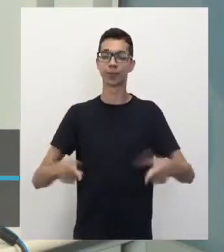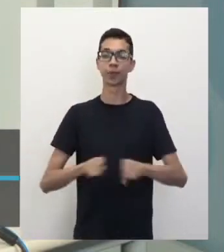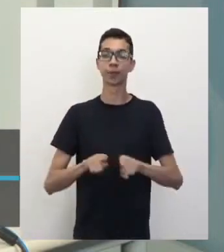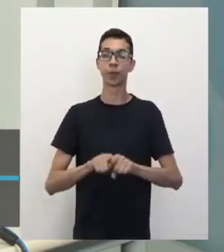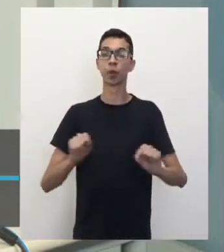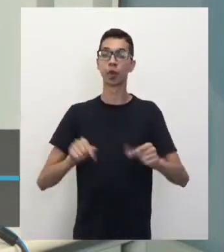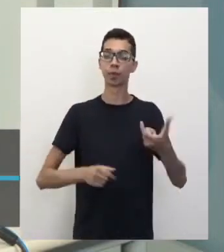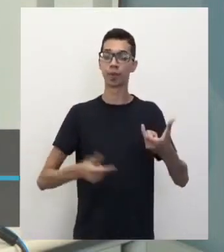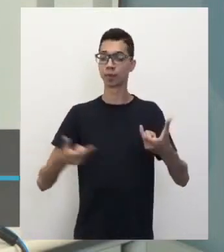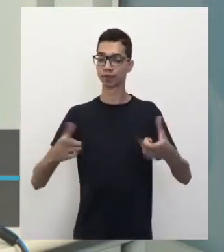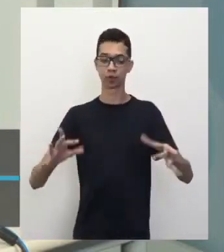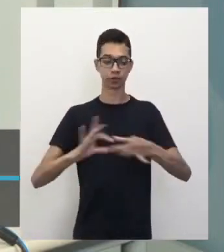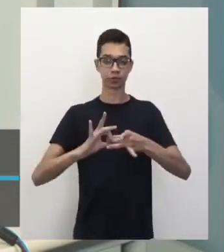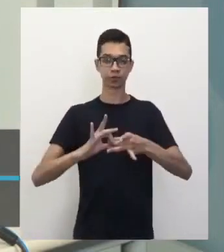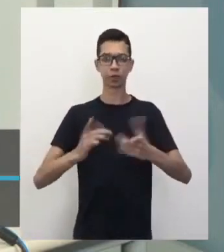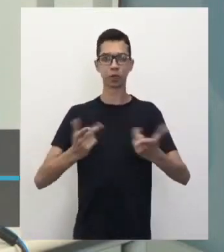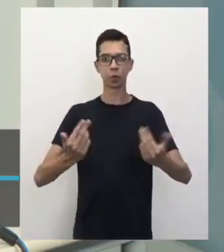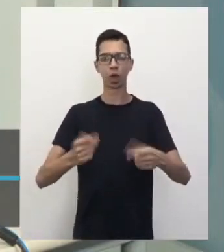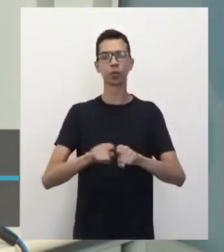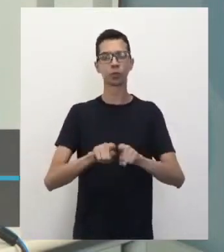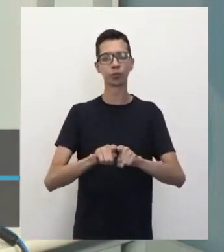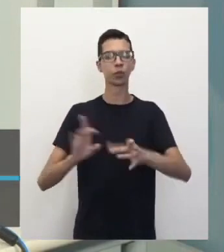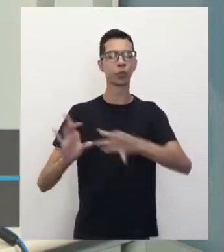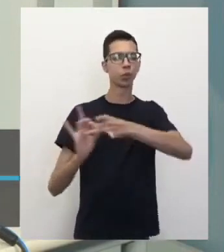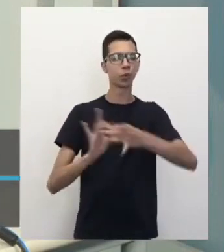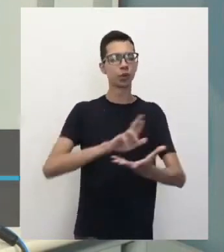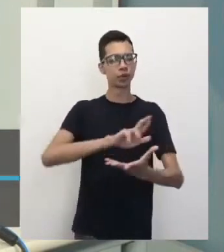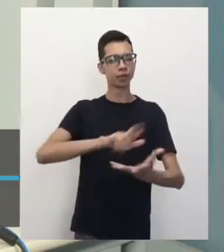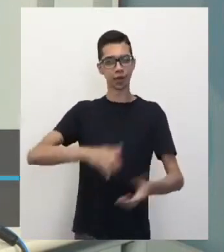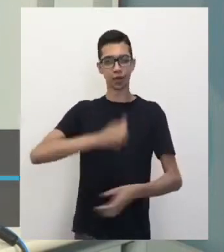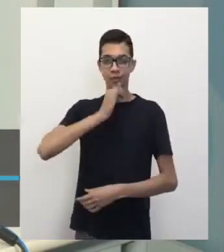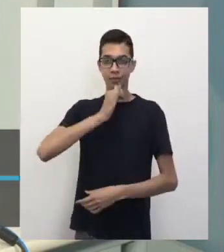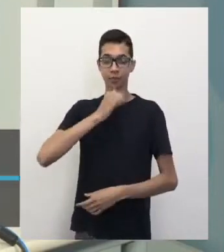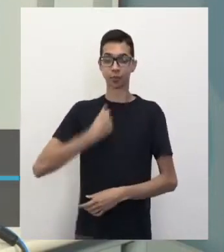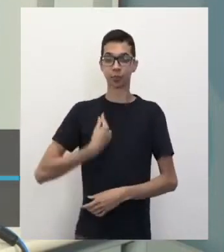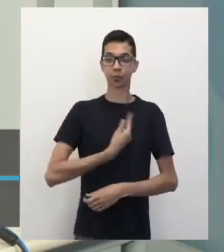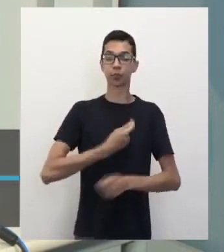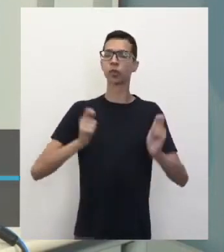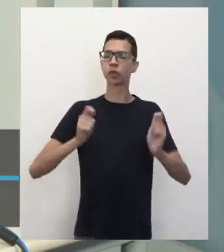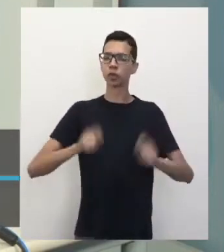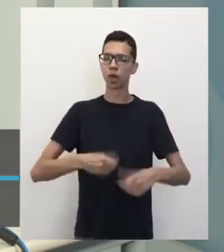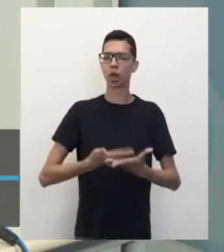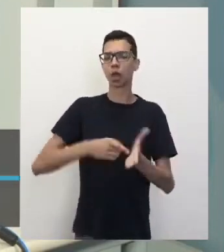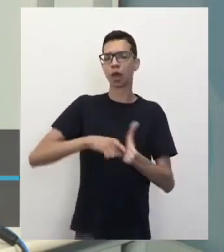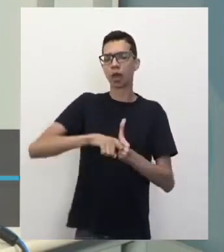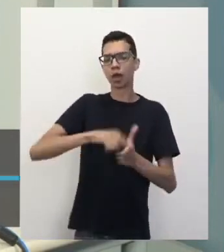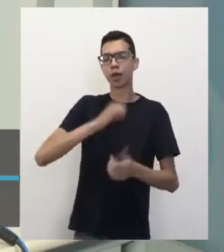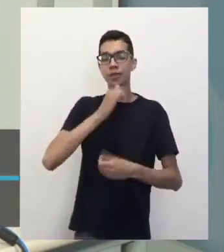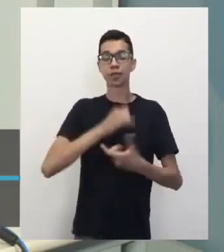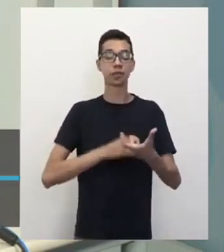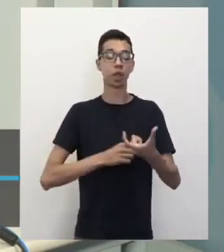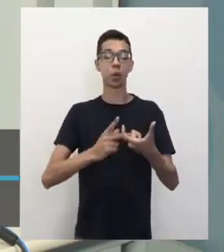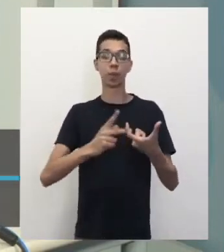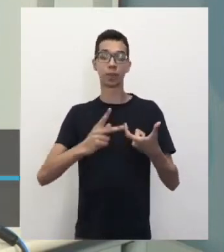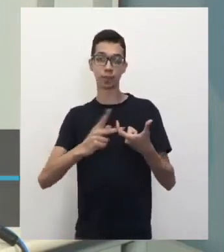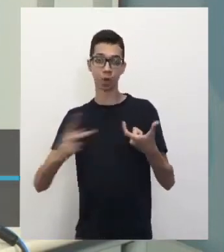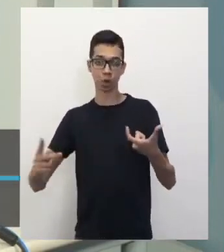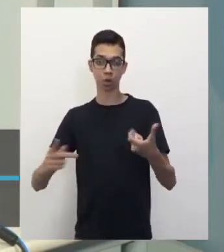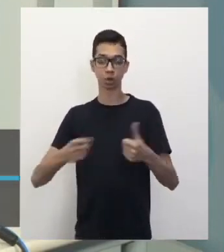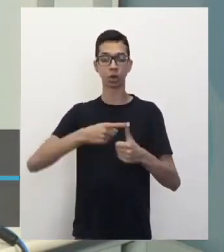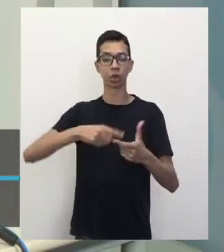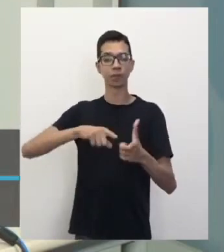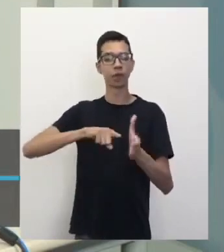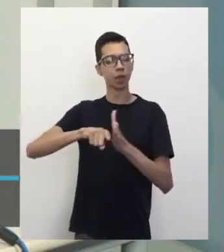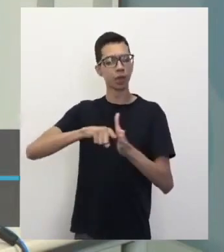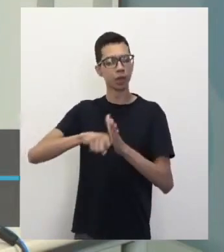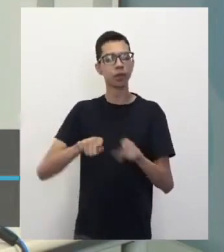conjunção, ele entra em outros elementos aí, né, que nós vamos fazer o estudo, como pronome, interrogativo, enfim.